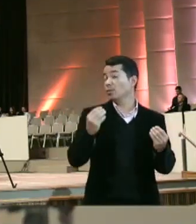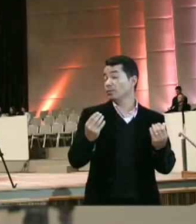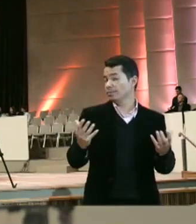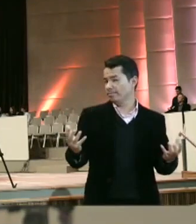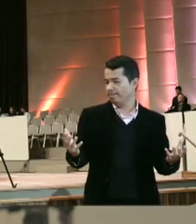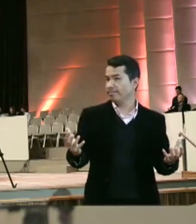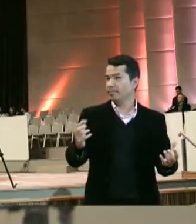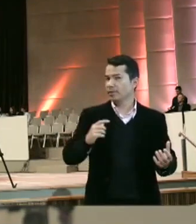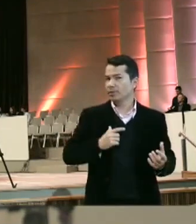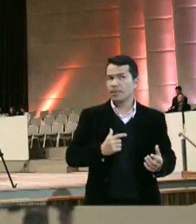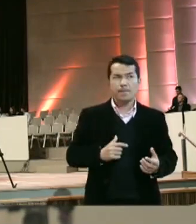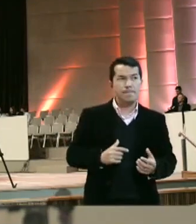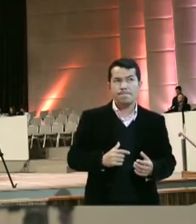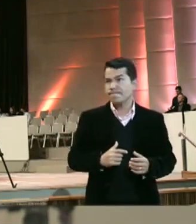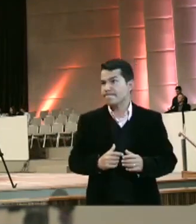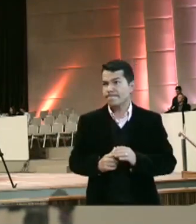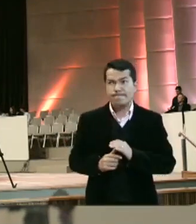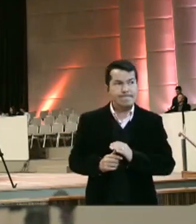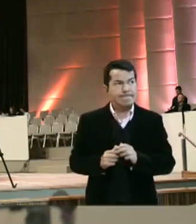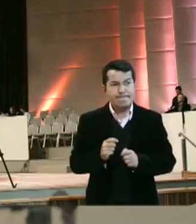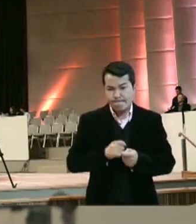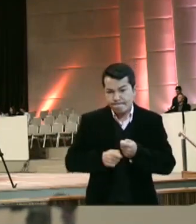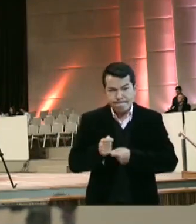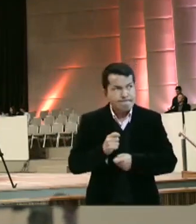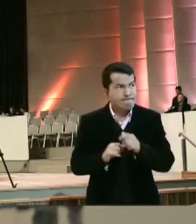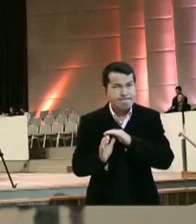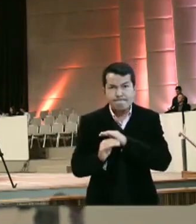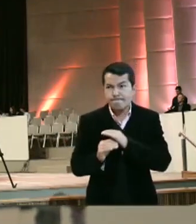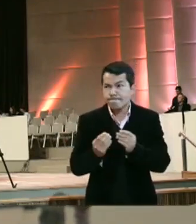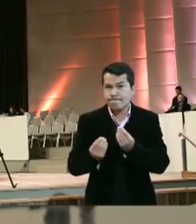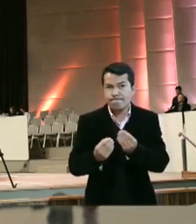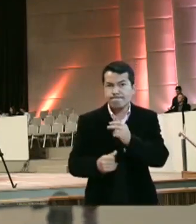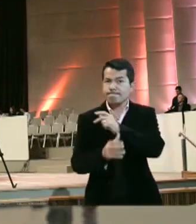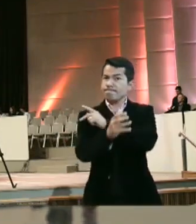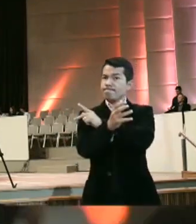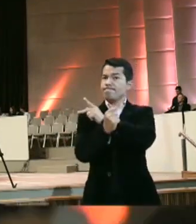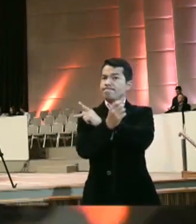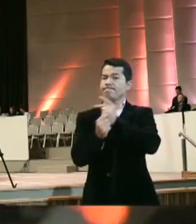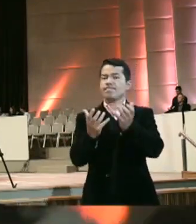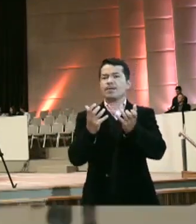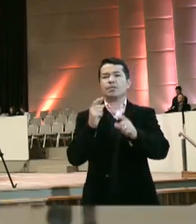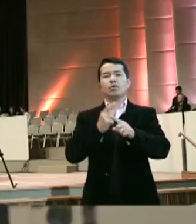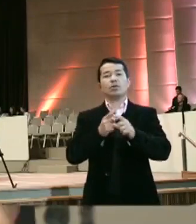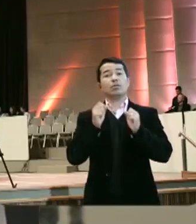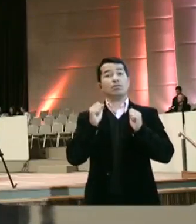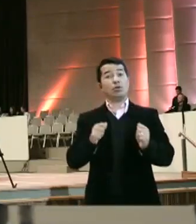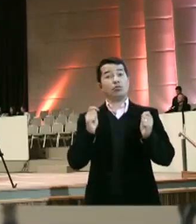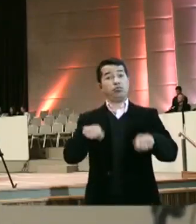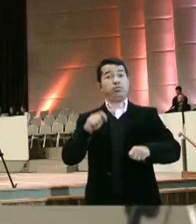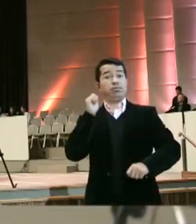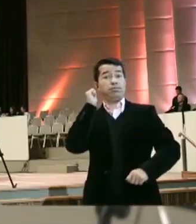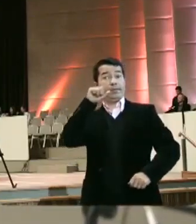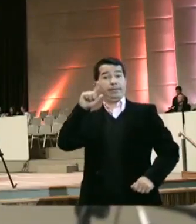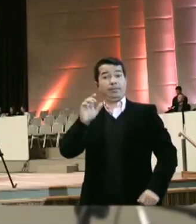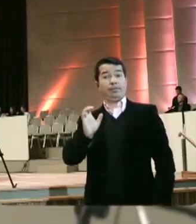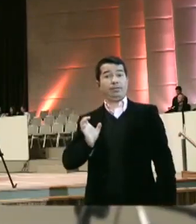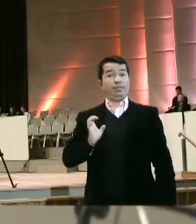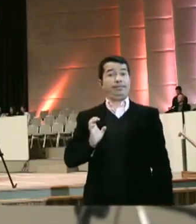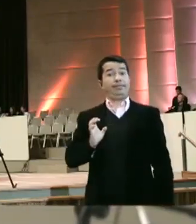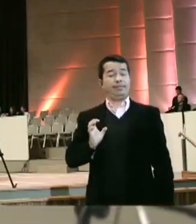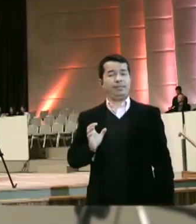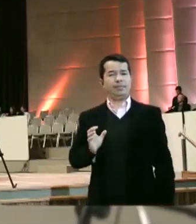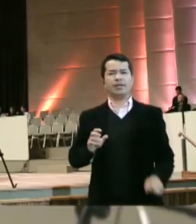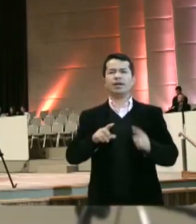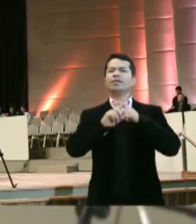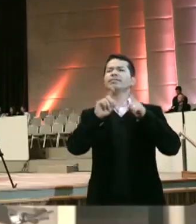quão cobiçado era o cargo de coletor de impostos. E de repente passa Jesus por ele